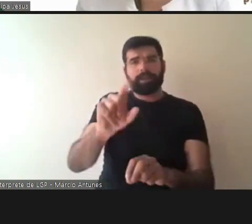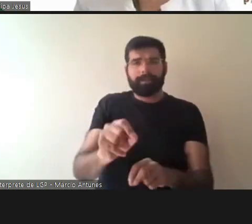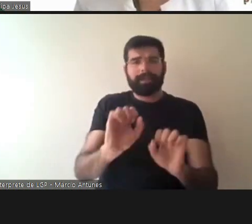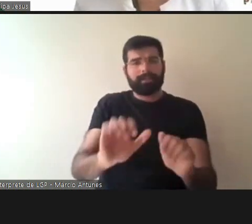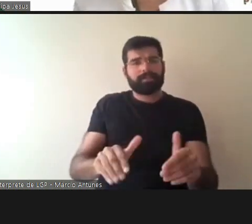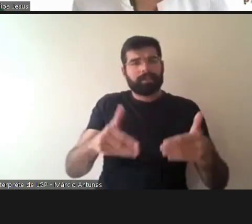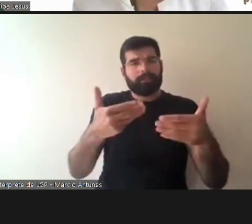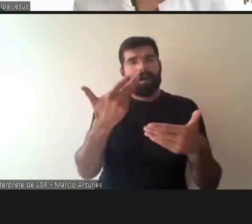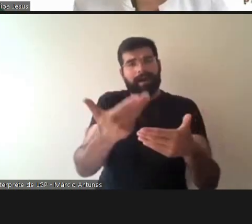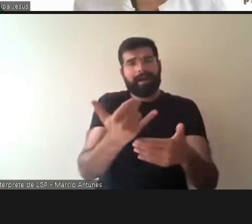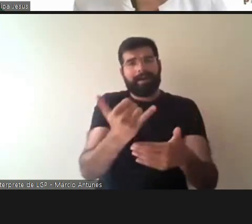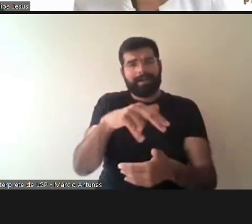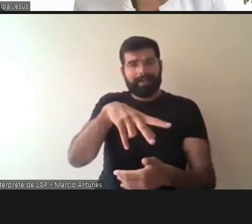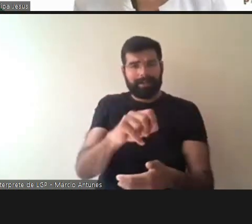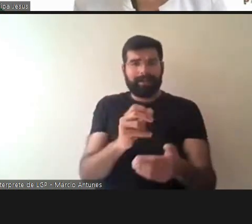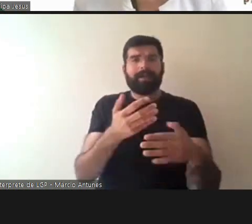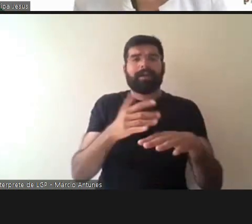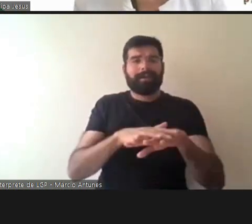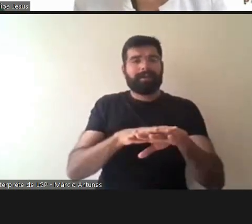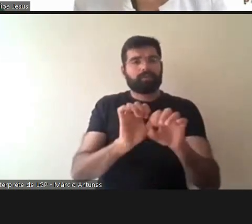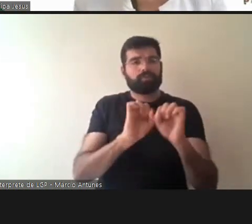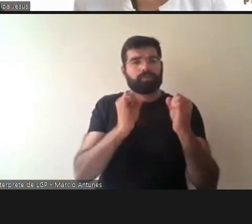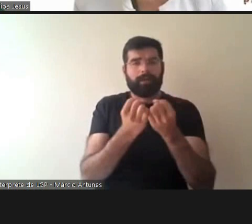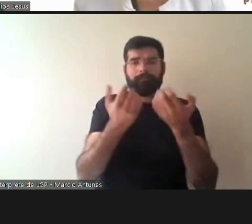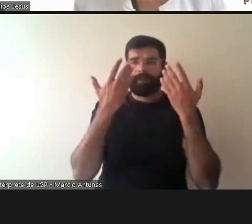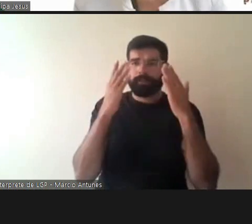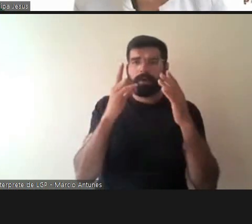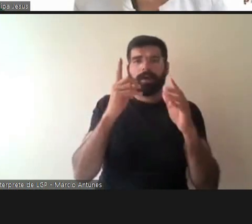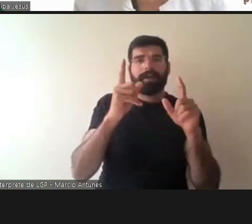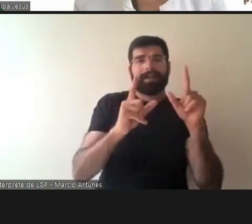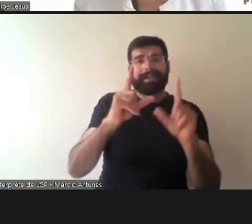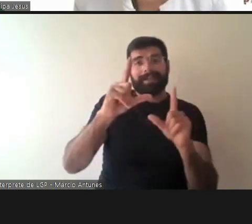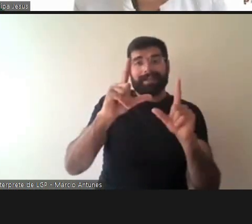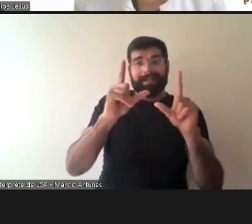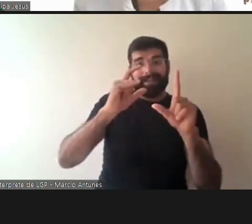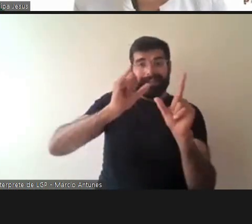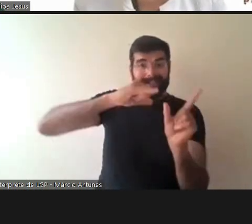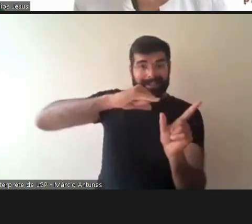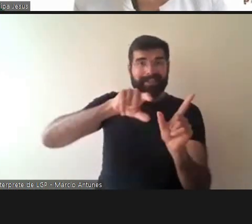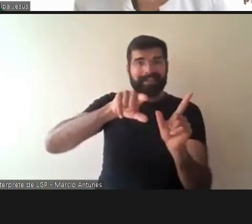redes sociais, Facebook, LinkedIn, Twitter e Instagram.